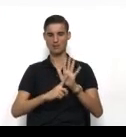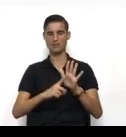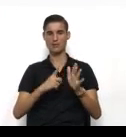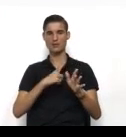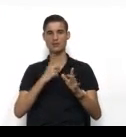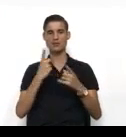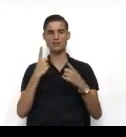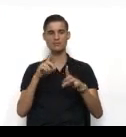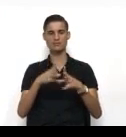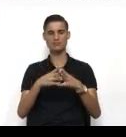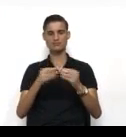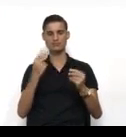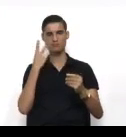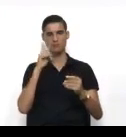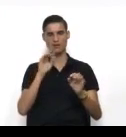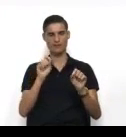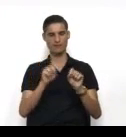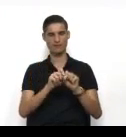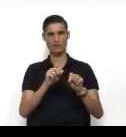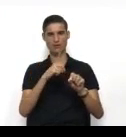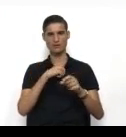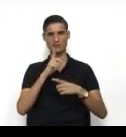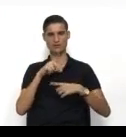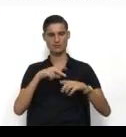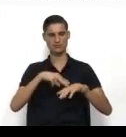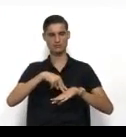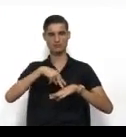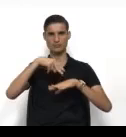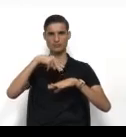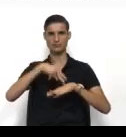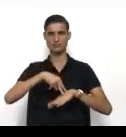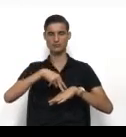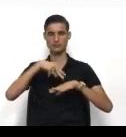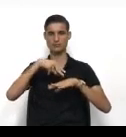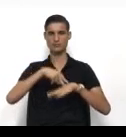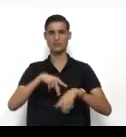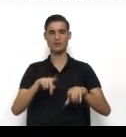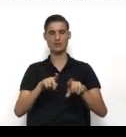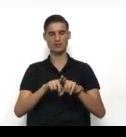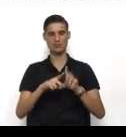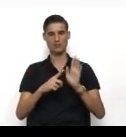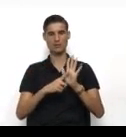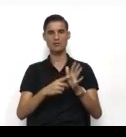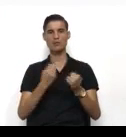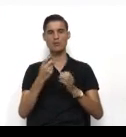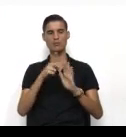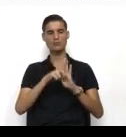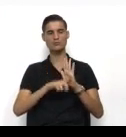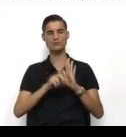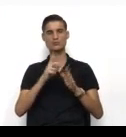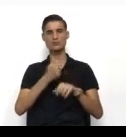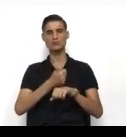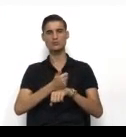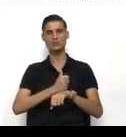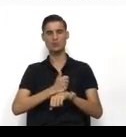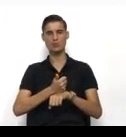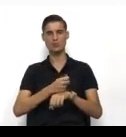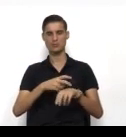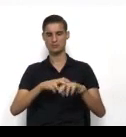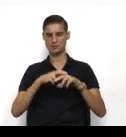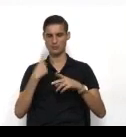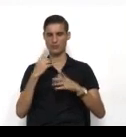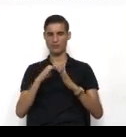a solução para a modelagem de uma câmara elástica e também a questão do código-fonte de um jogo. Então, todas